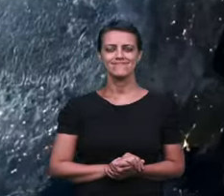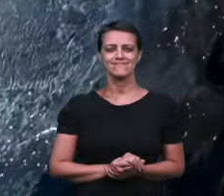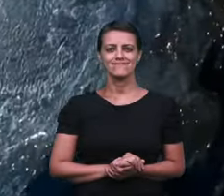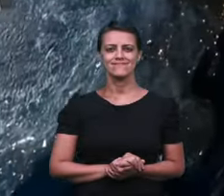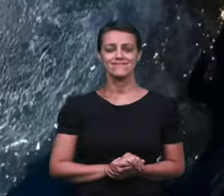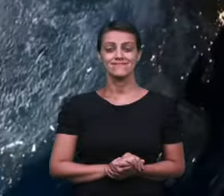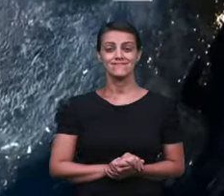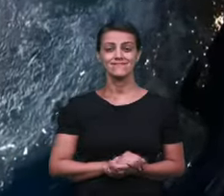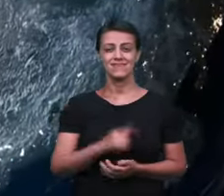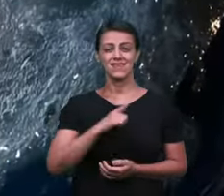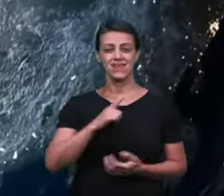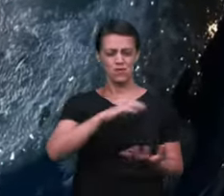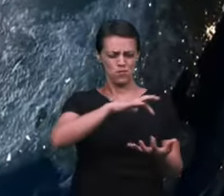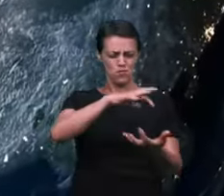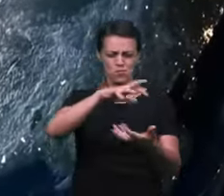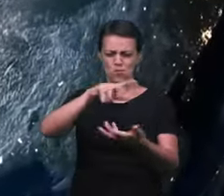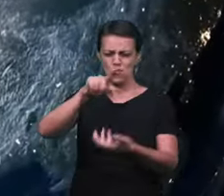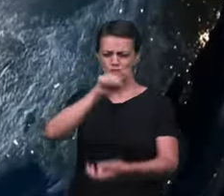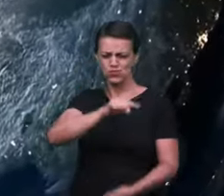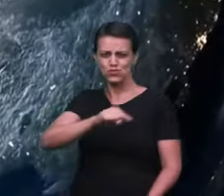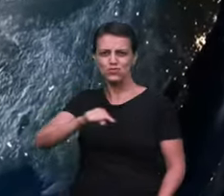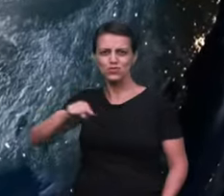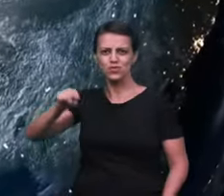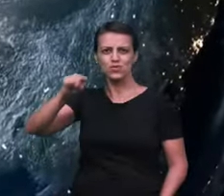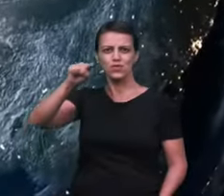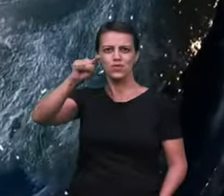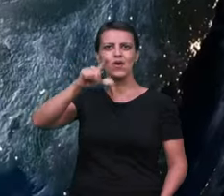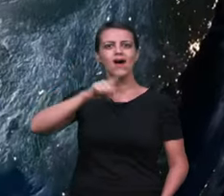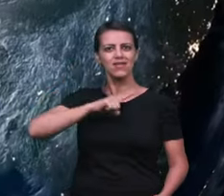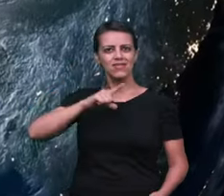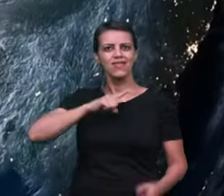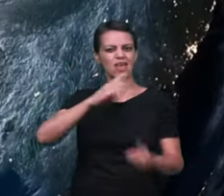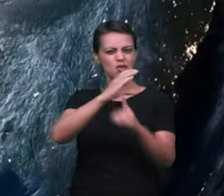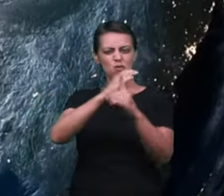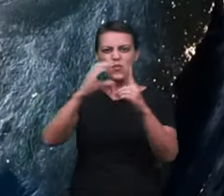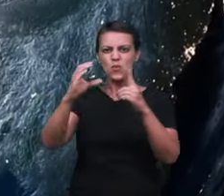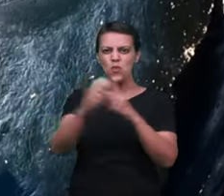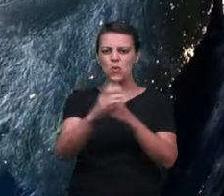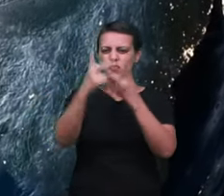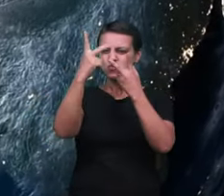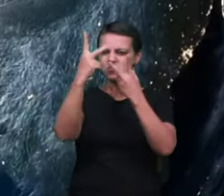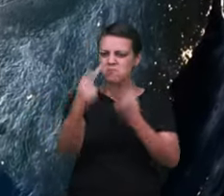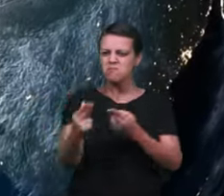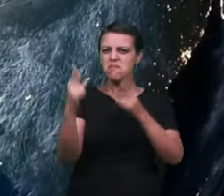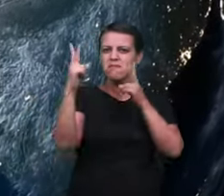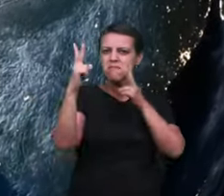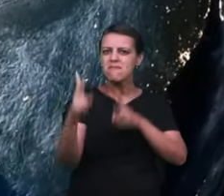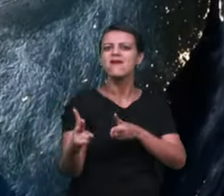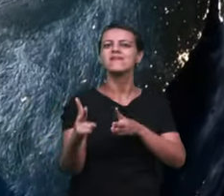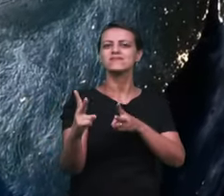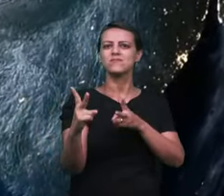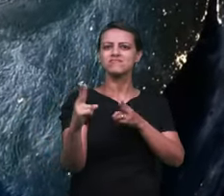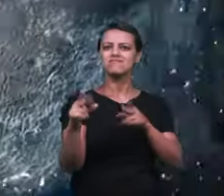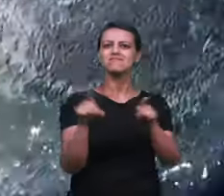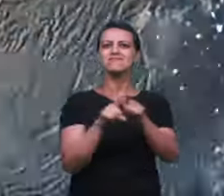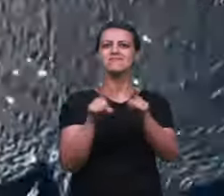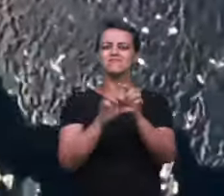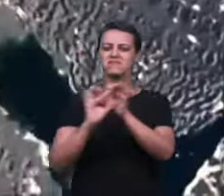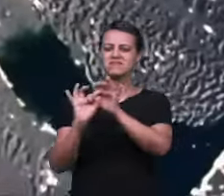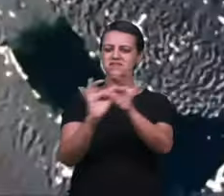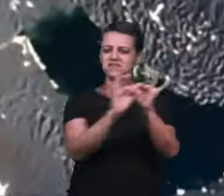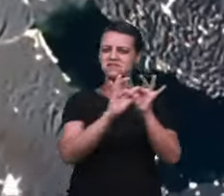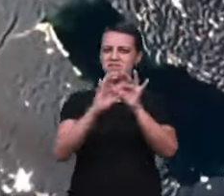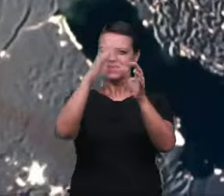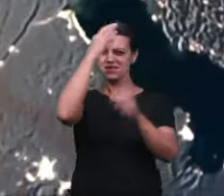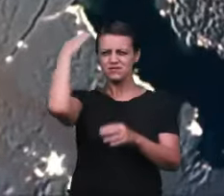Irmãos de todas as partes do mundo participam de um mesmo culto, em conjunto, no mesmo corpo e no mesmo